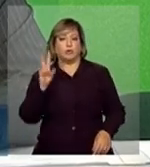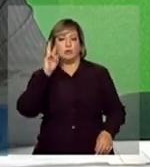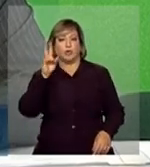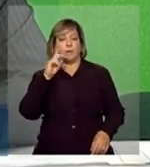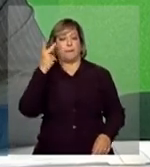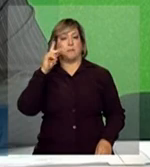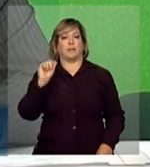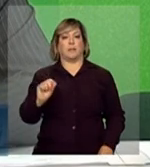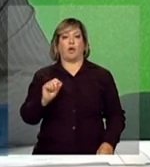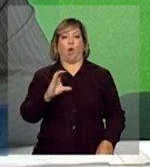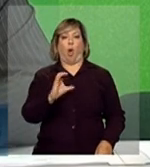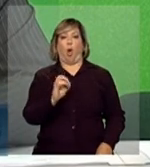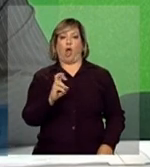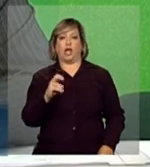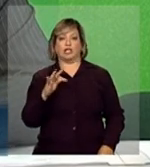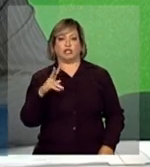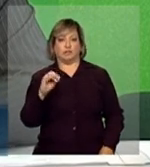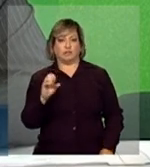região,